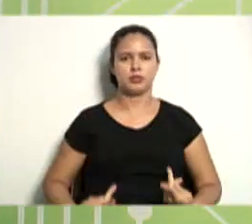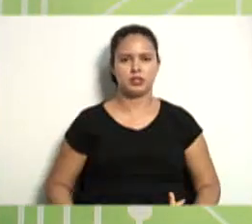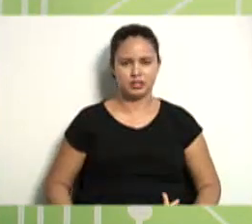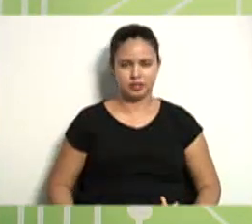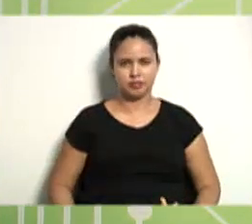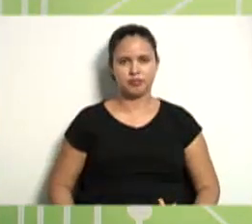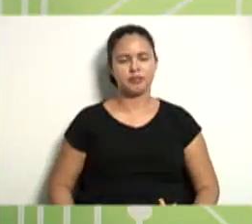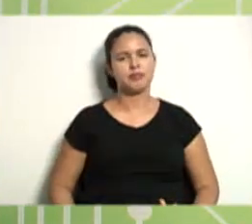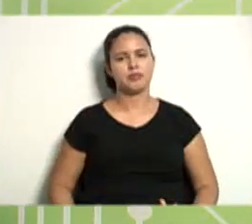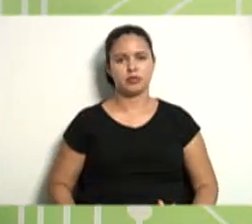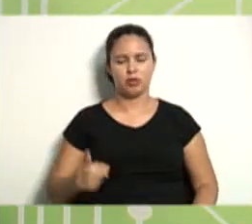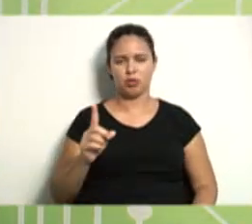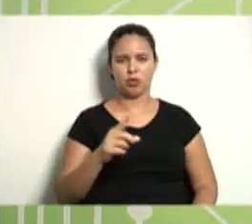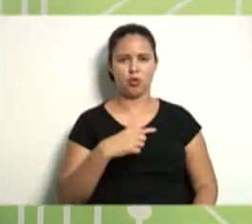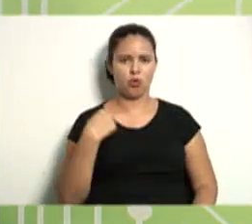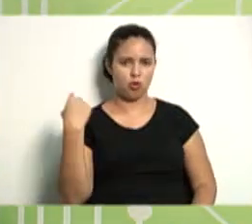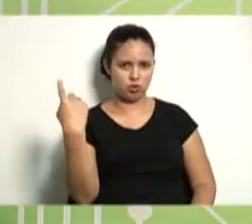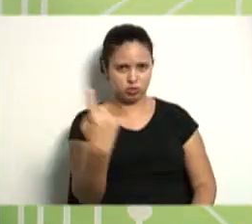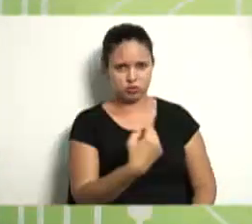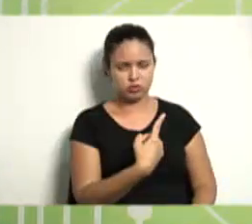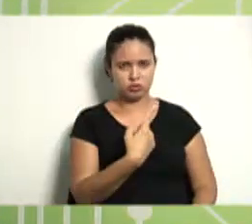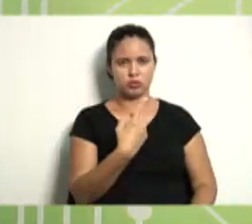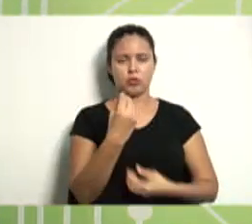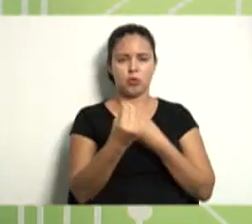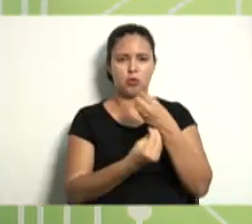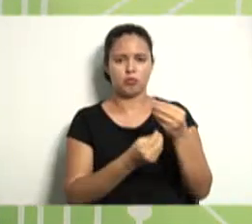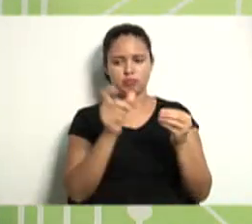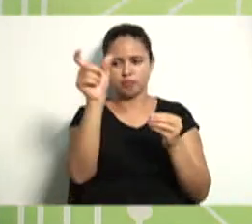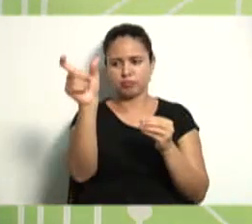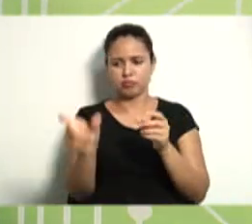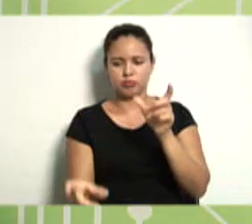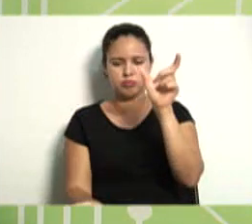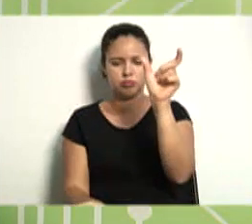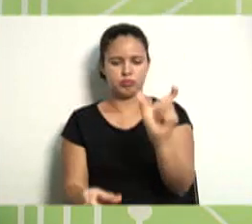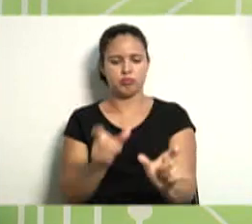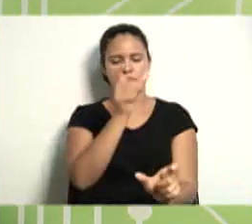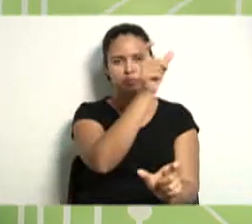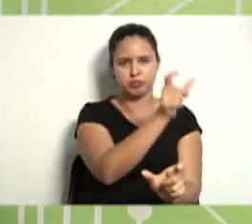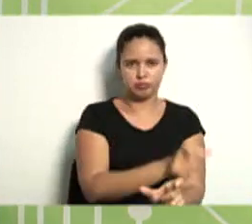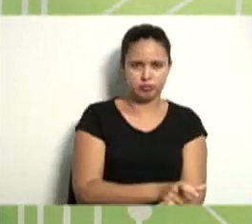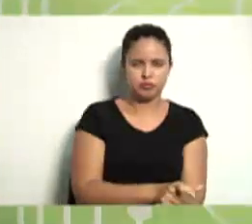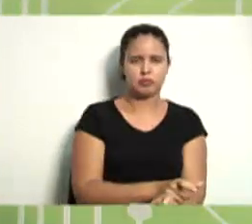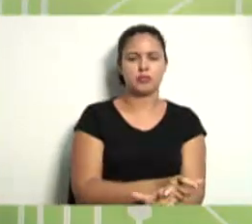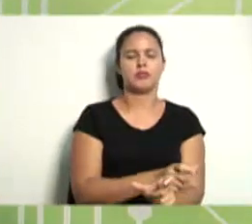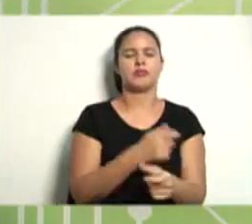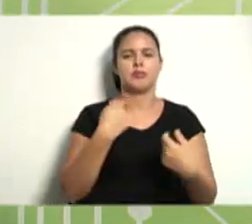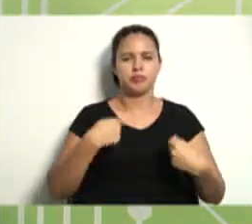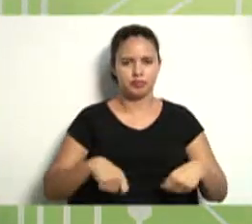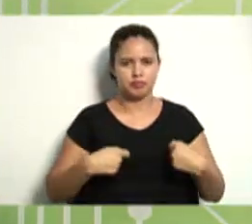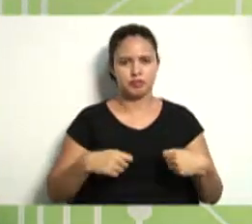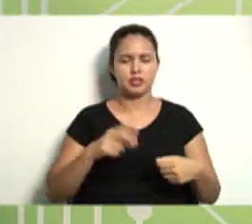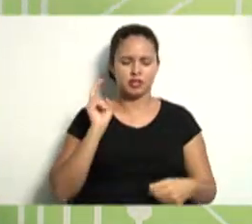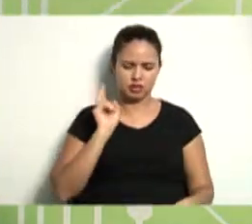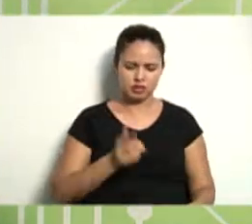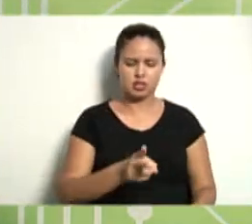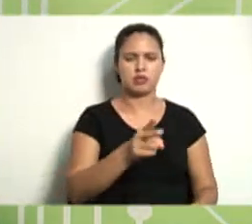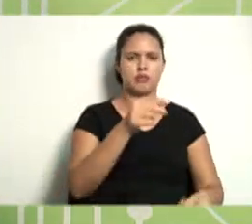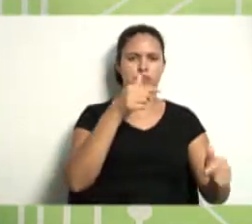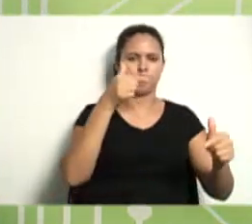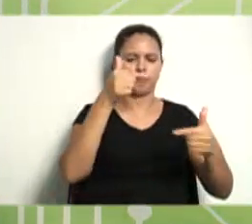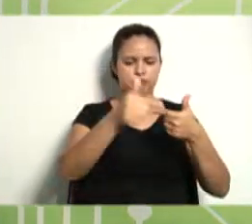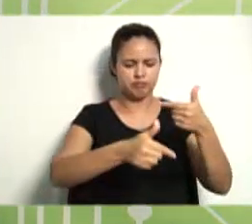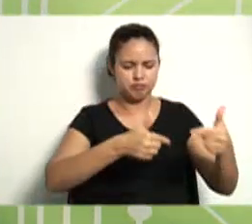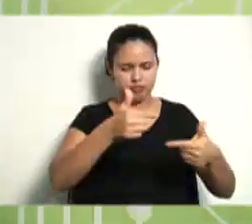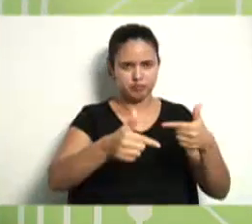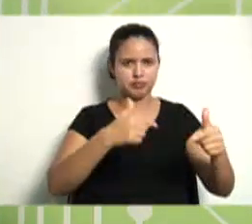desse animal que nós somos, os seres humanos, o Homo sapiens, que é realizar trabalho, é intervir, é tentar